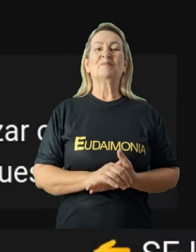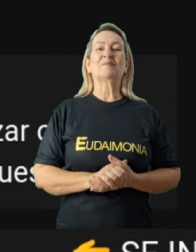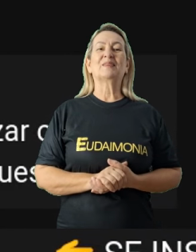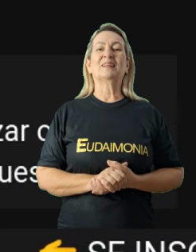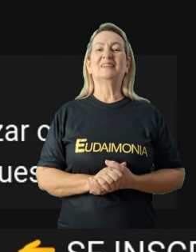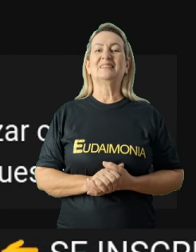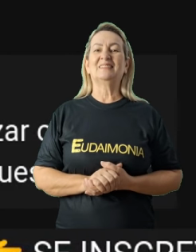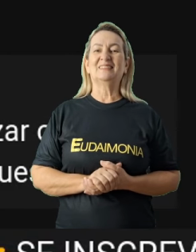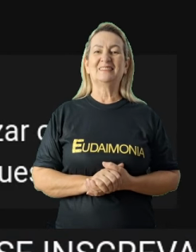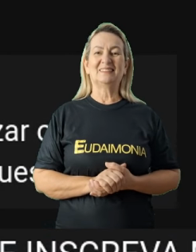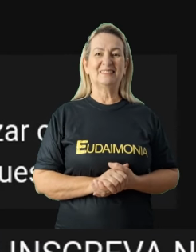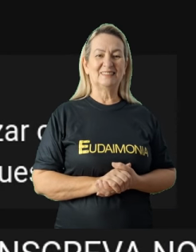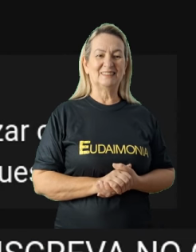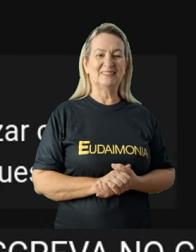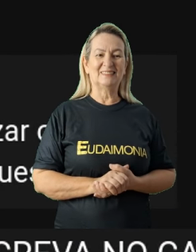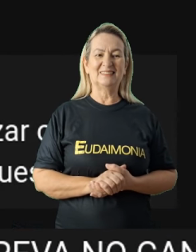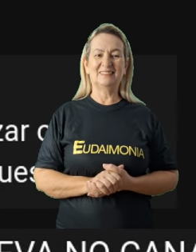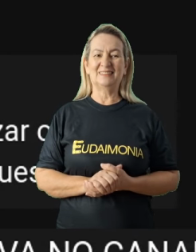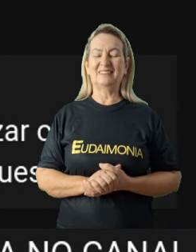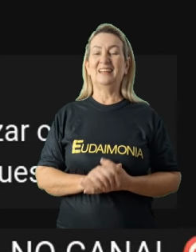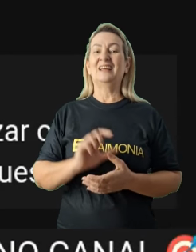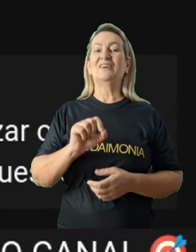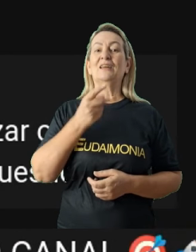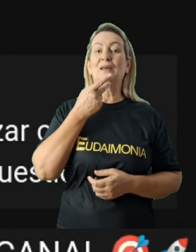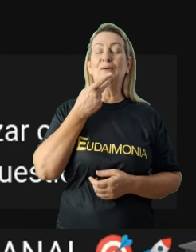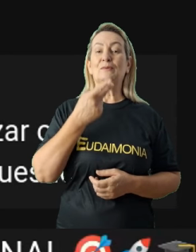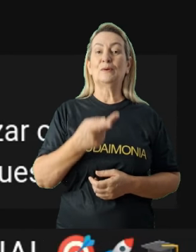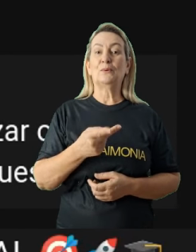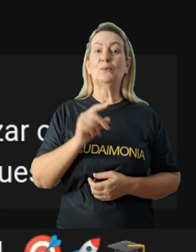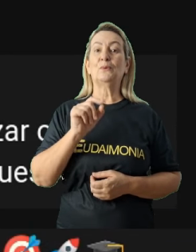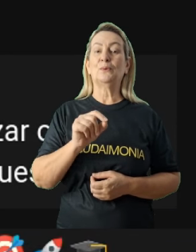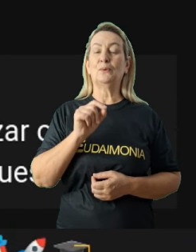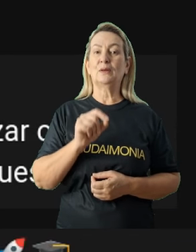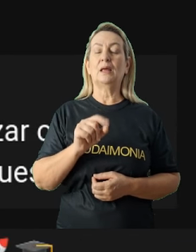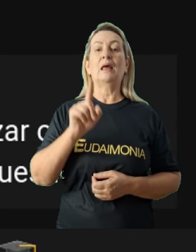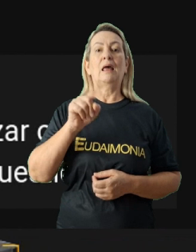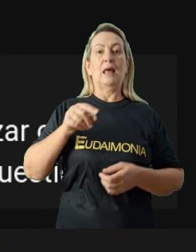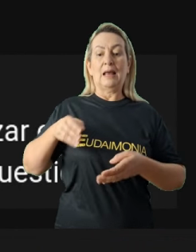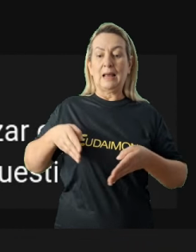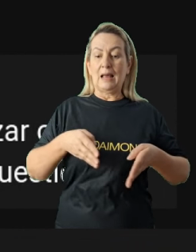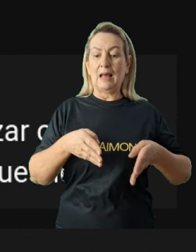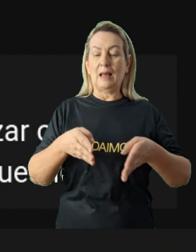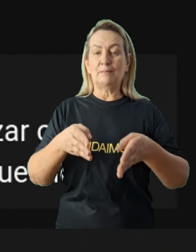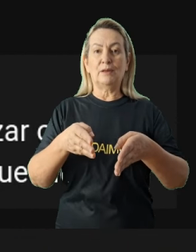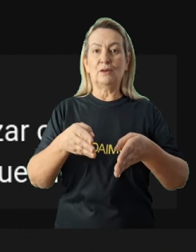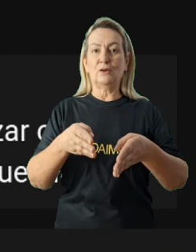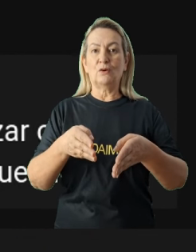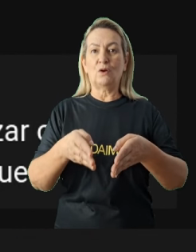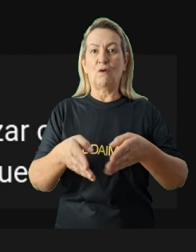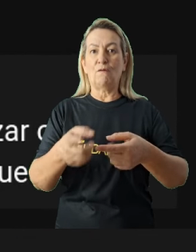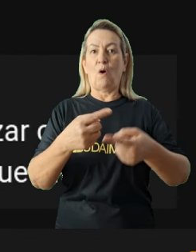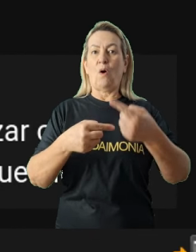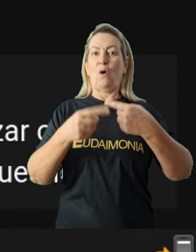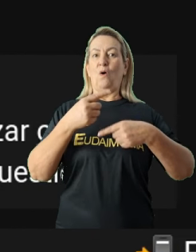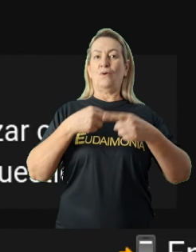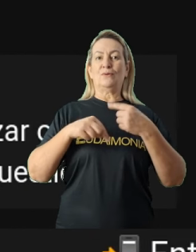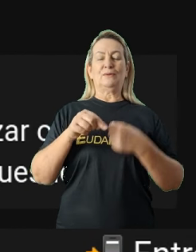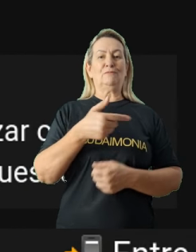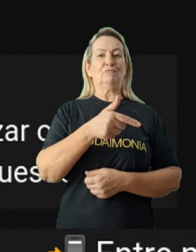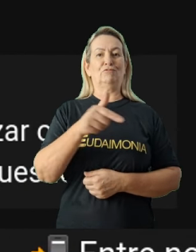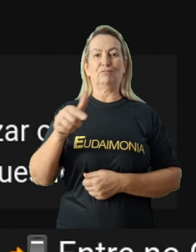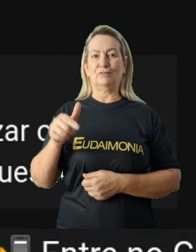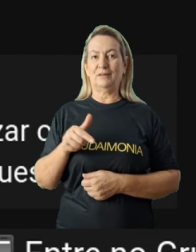Eugênio colocou para nós aqui, ó. Eugênio, você tá aí, Eugênio? Ô, Eugênio, vem cá. Olha lá. Eugênio colocou, ó, é um caminho